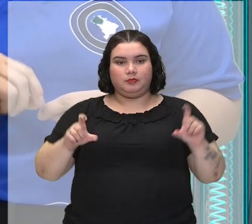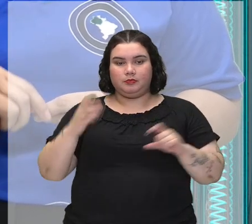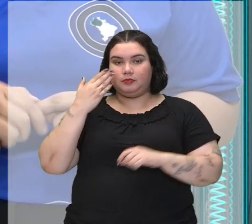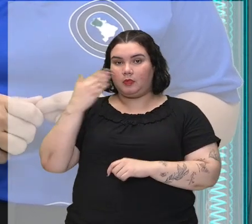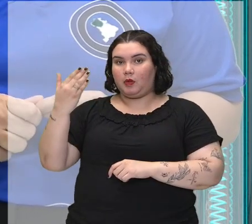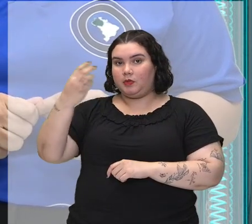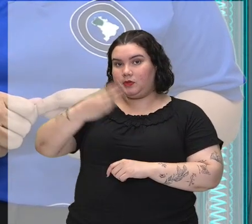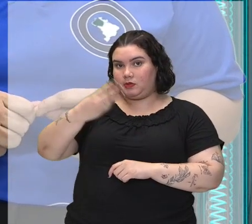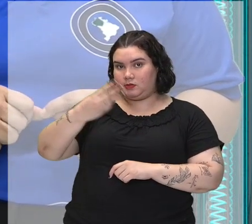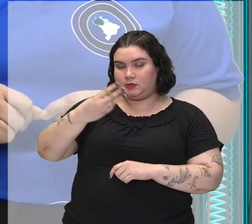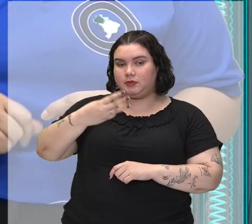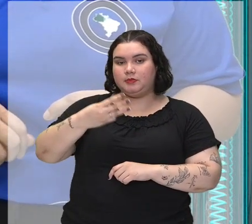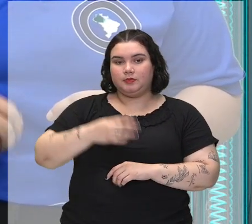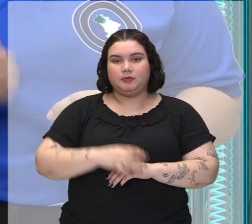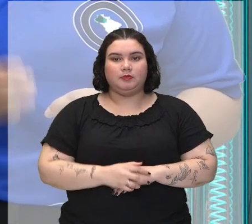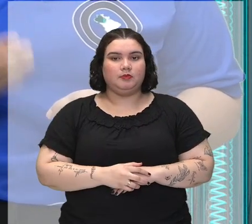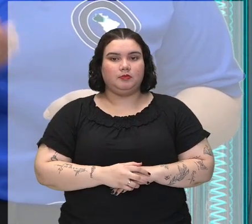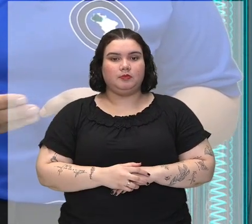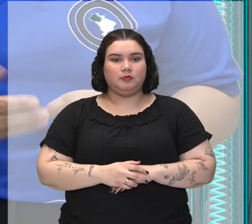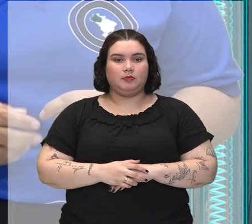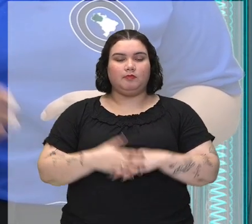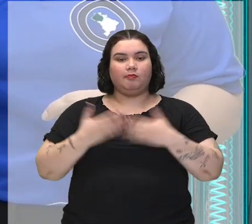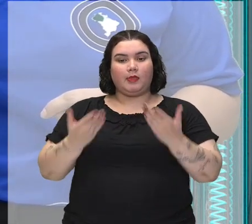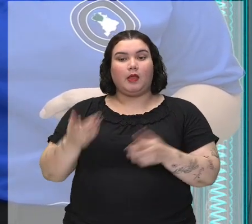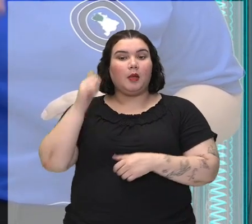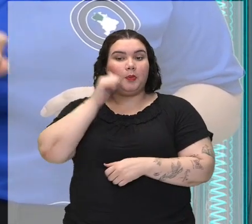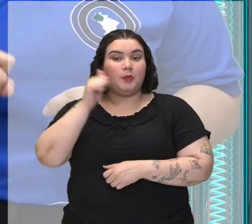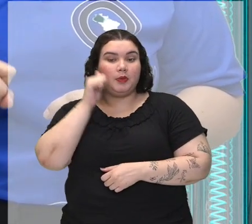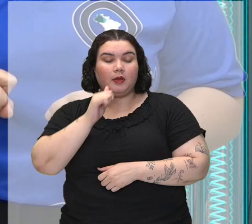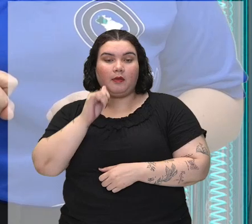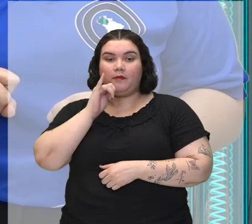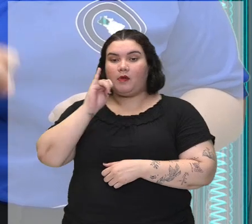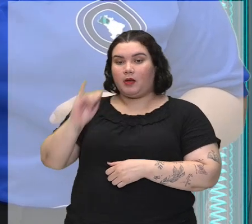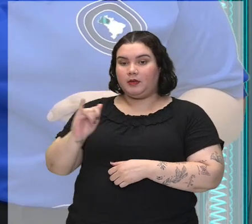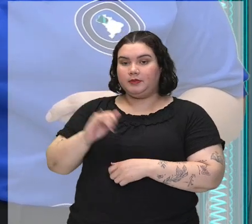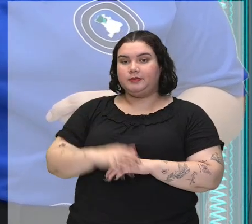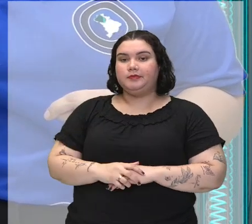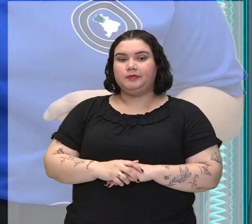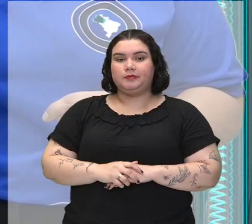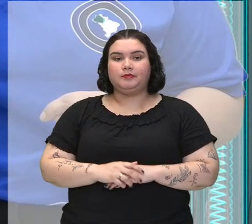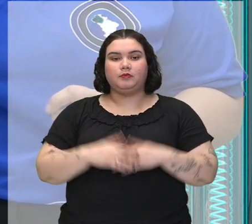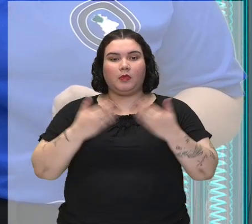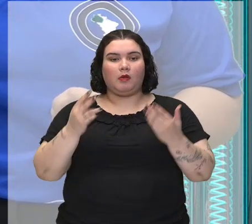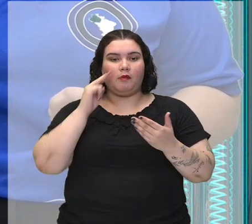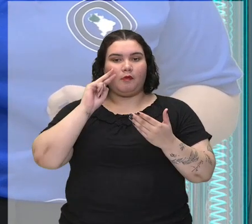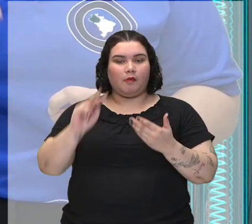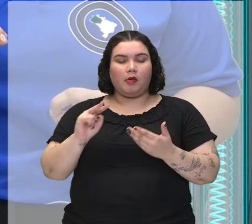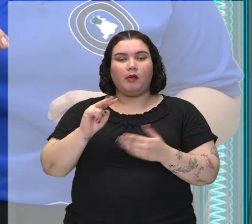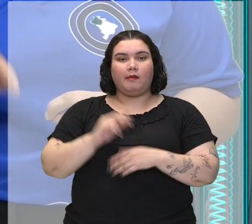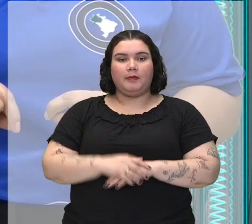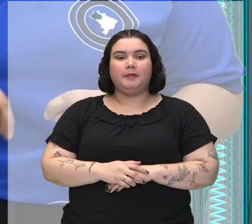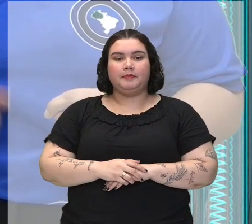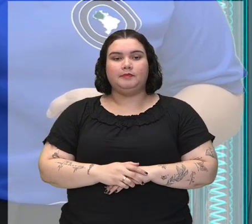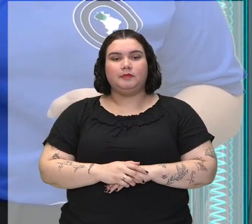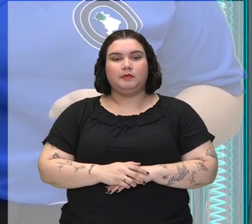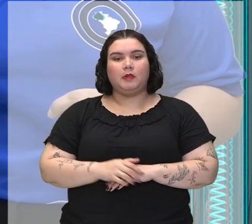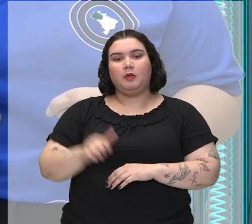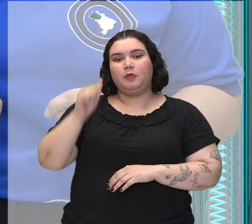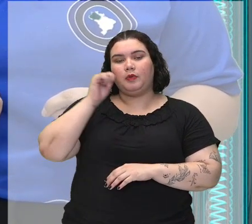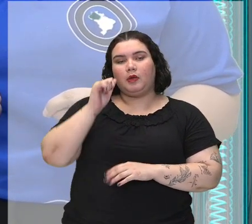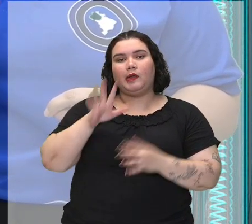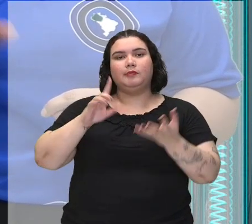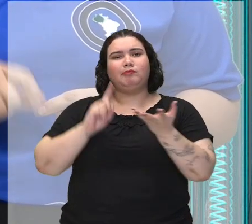terceiro quadrinho da tirinha. A esposa diz, vejamos. Aí tem esses pontinhos, né?